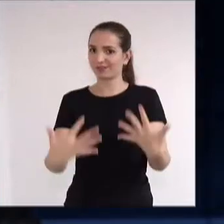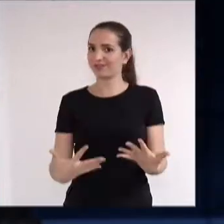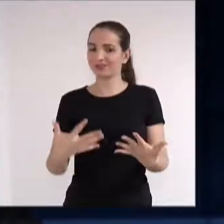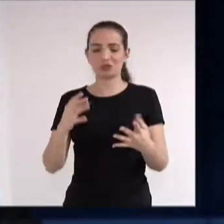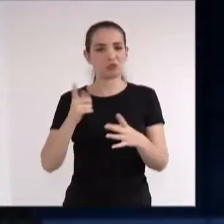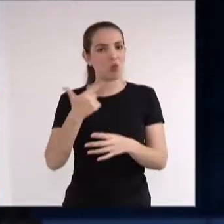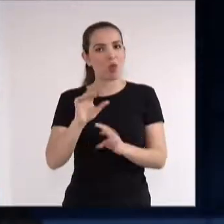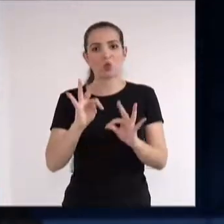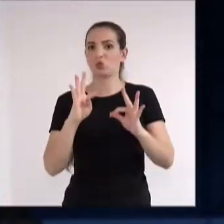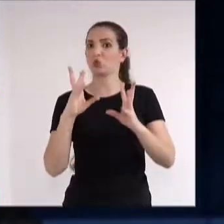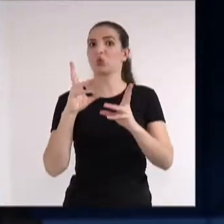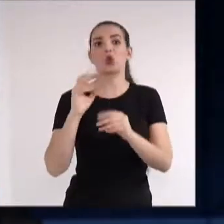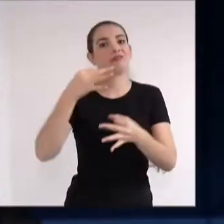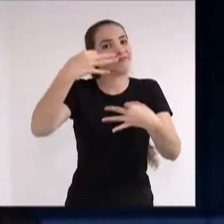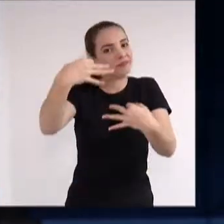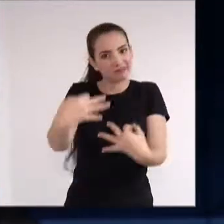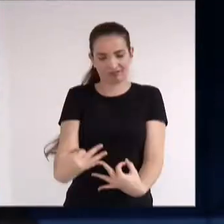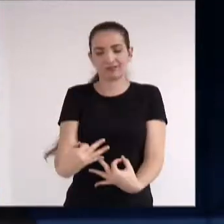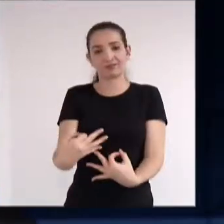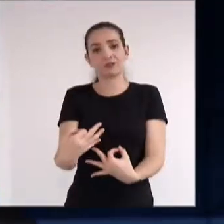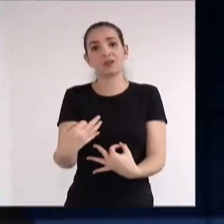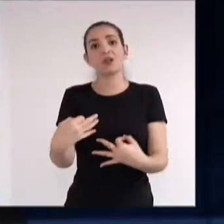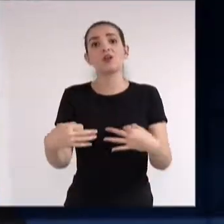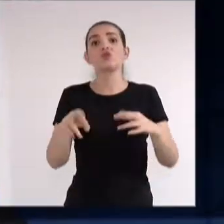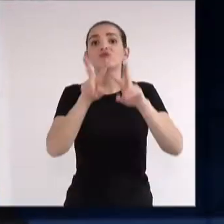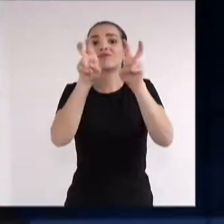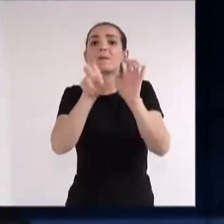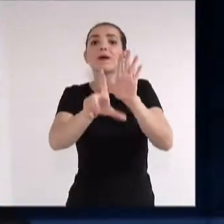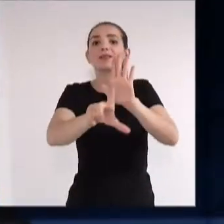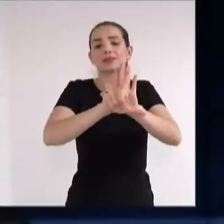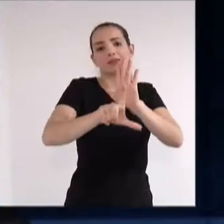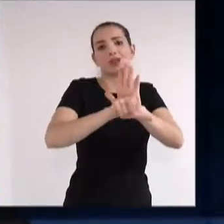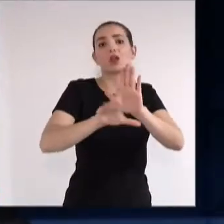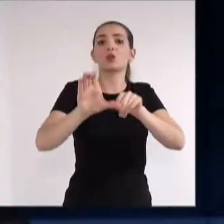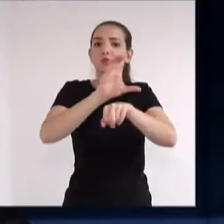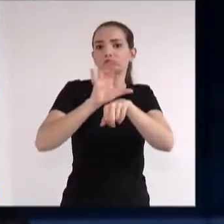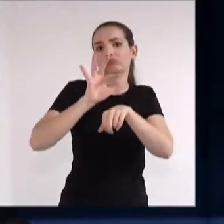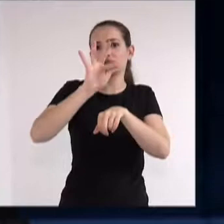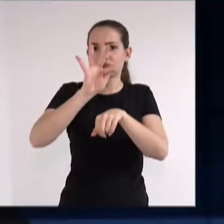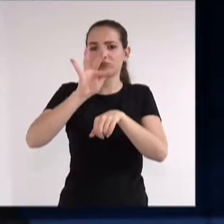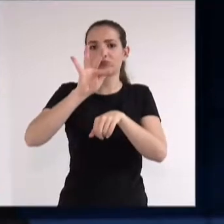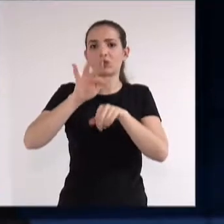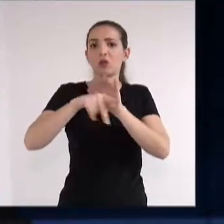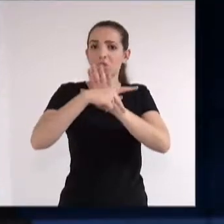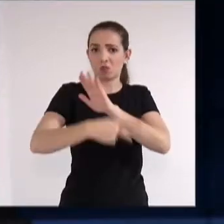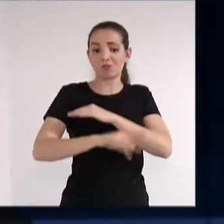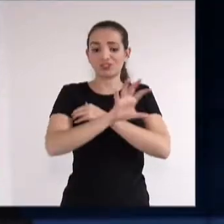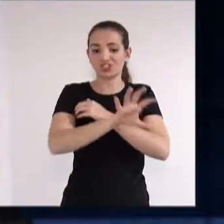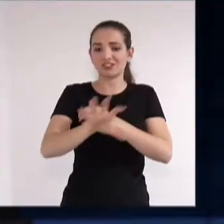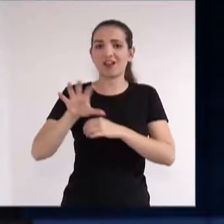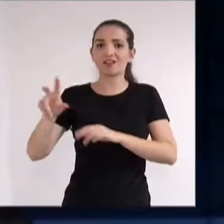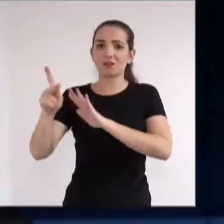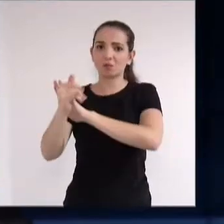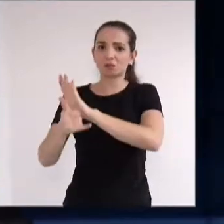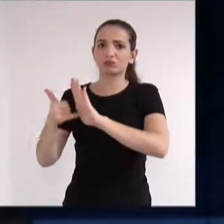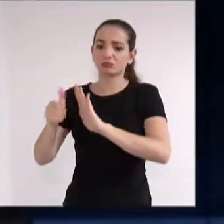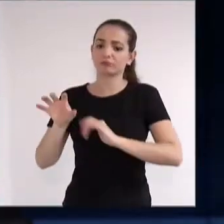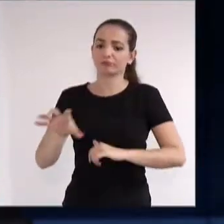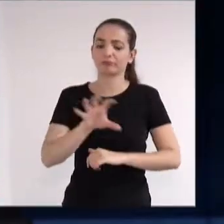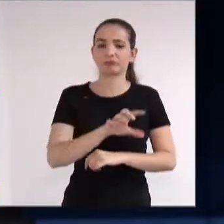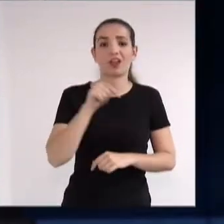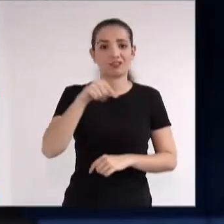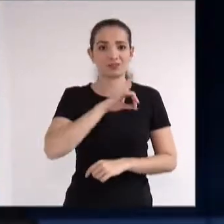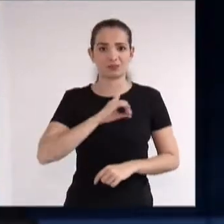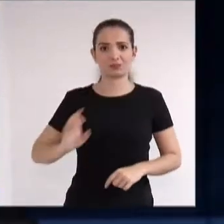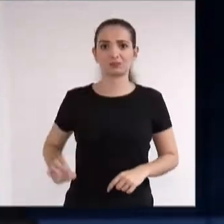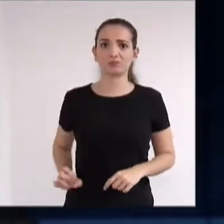interpretação correta quanto à sua legalidade, constitucionalidade e juridicidade dos projetos que são feitos principalmente por deputados nessa